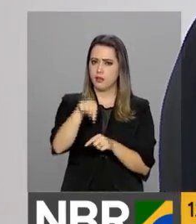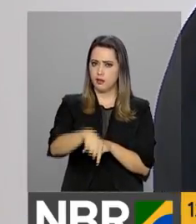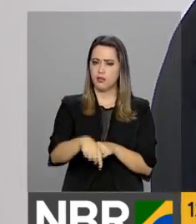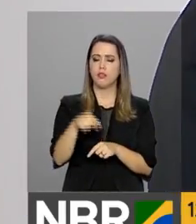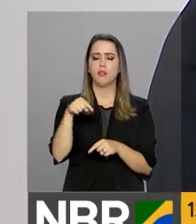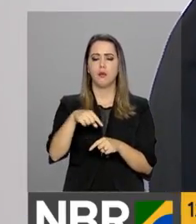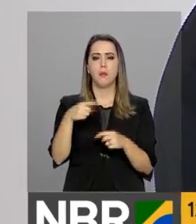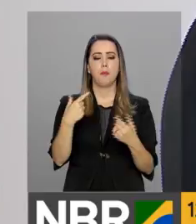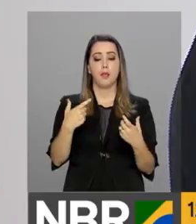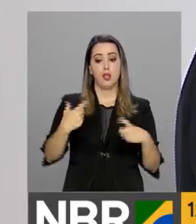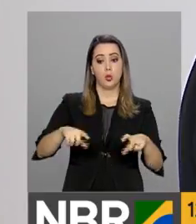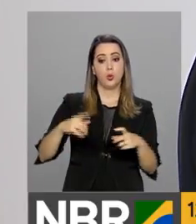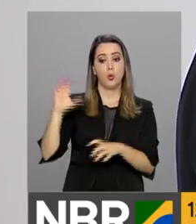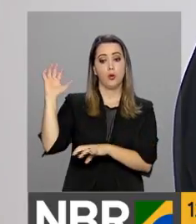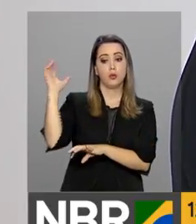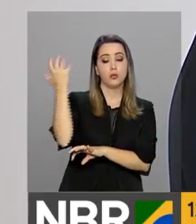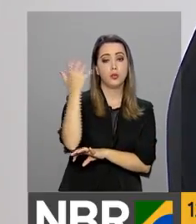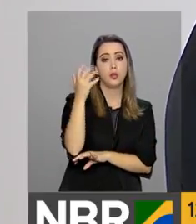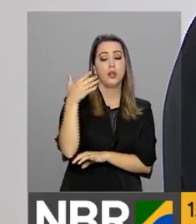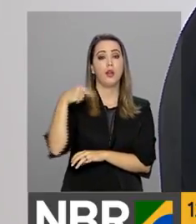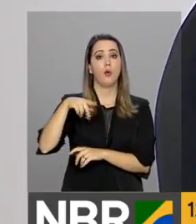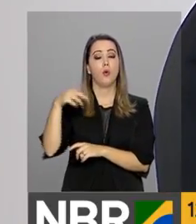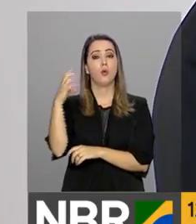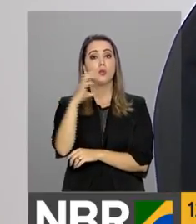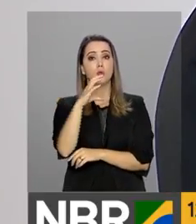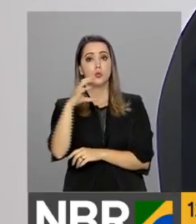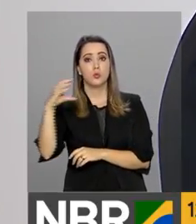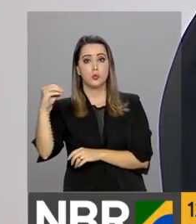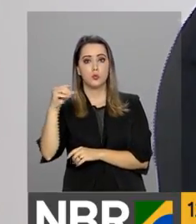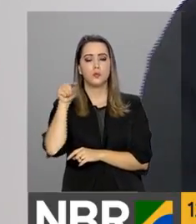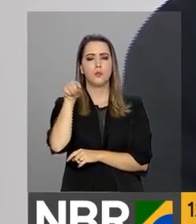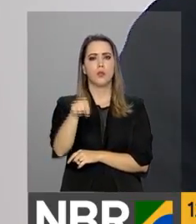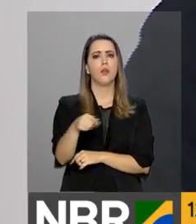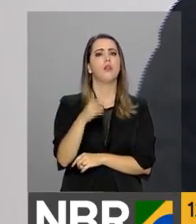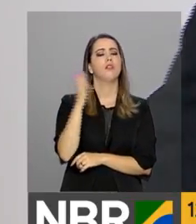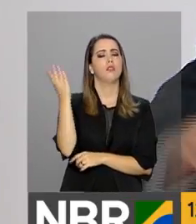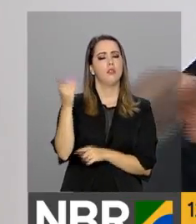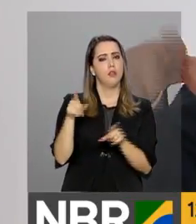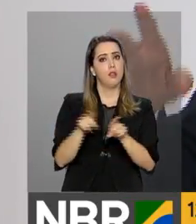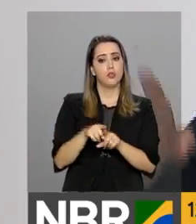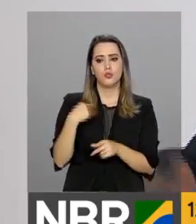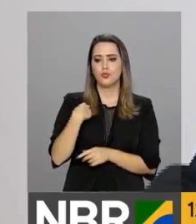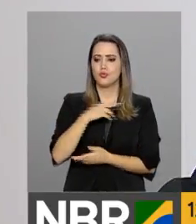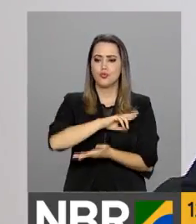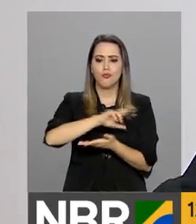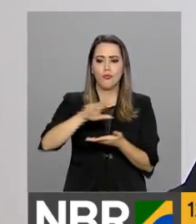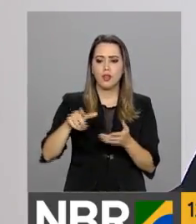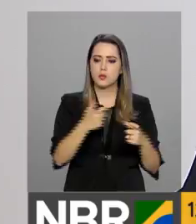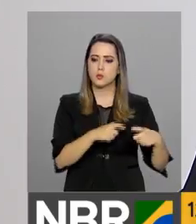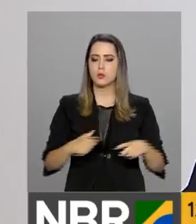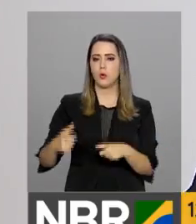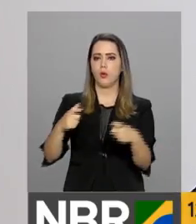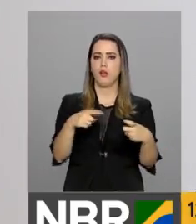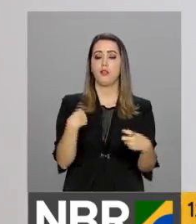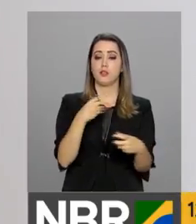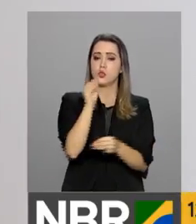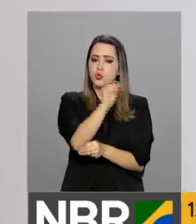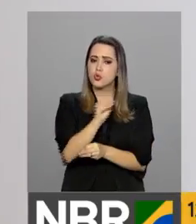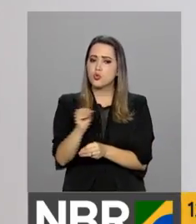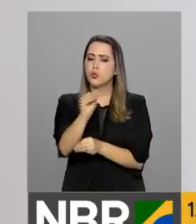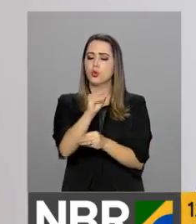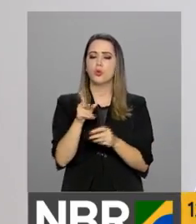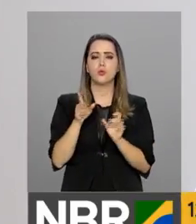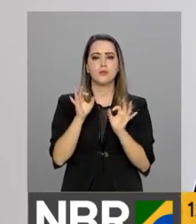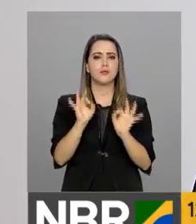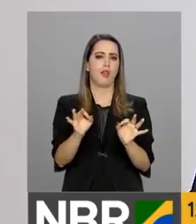veadeiros a reserva biológica no rio de janeiro quatrocentas vezes é aumentado e agora estamos vendo a questão da preservação do oceano